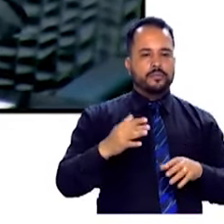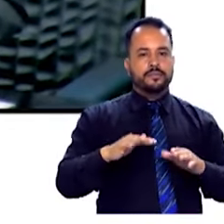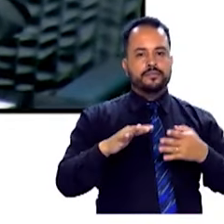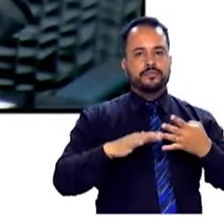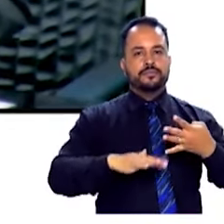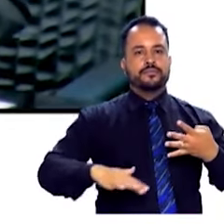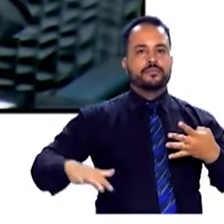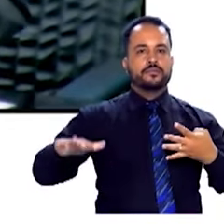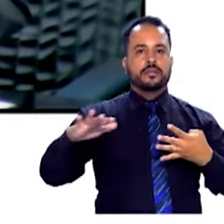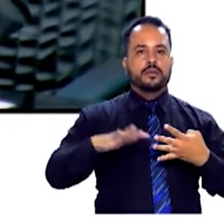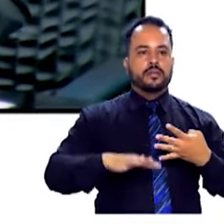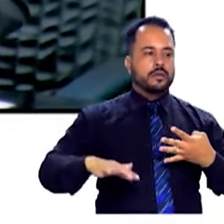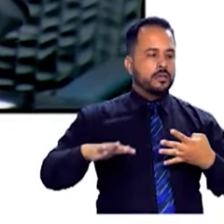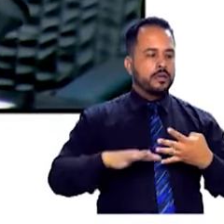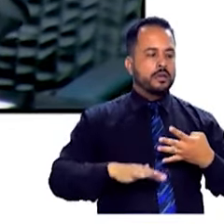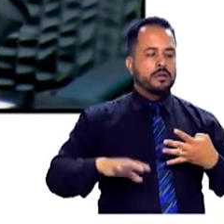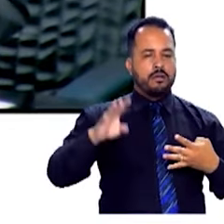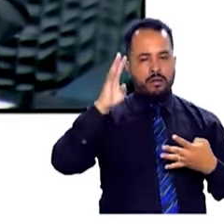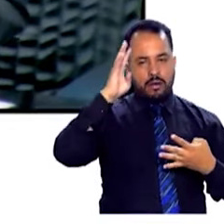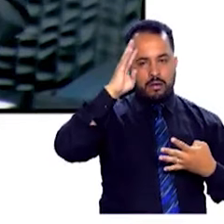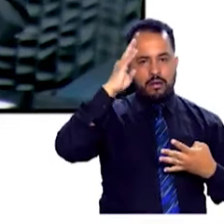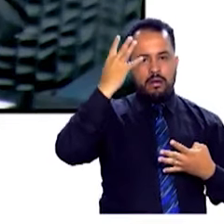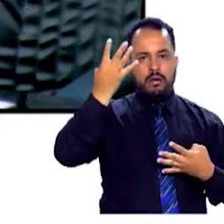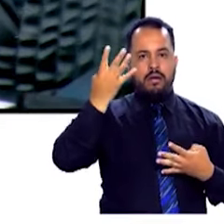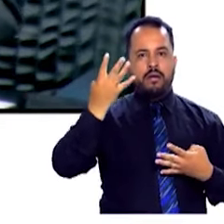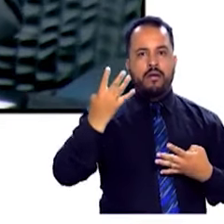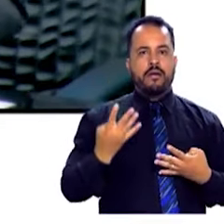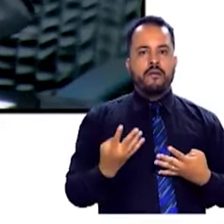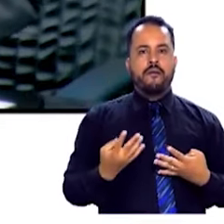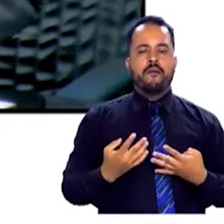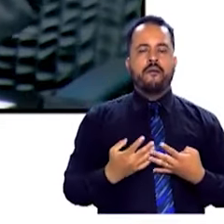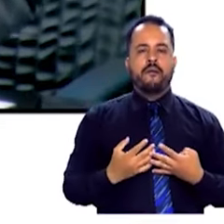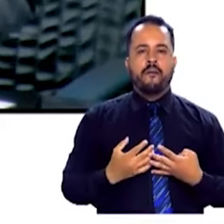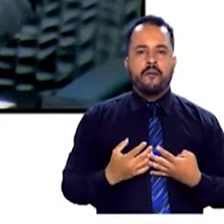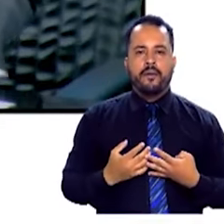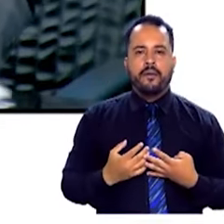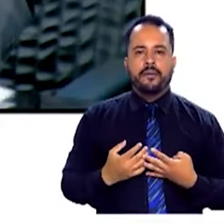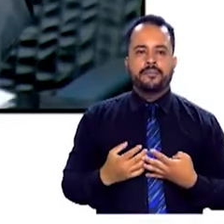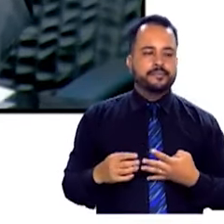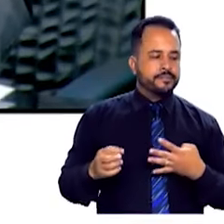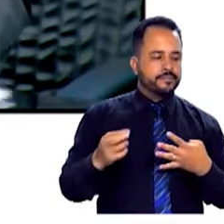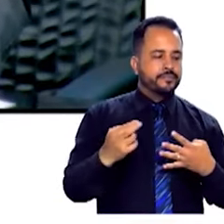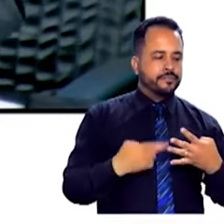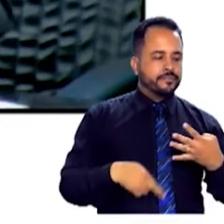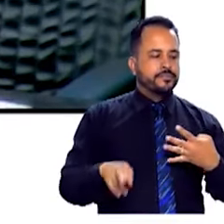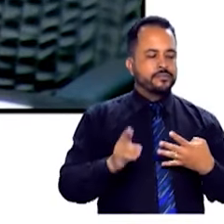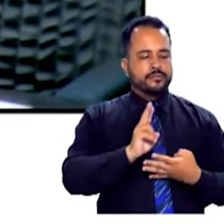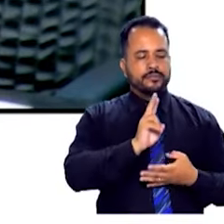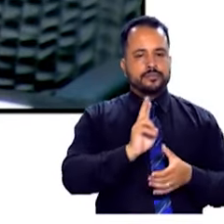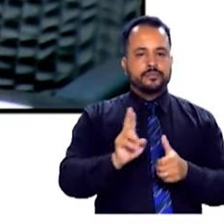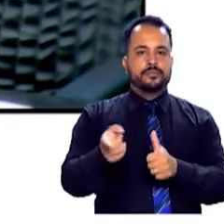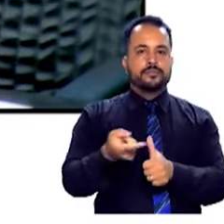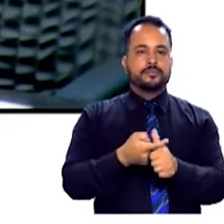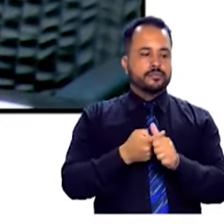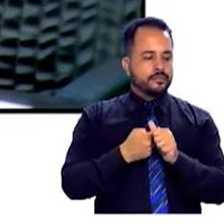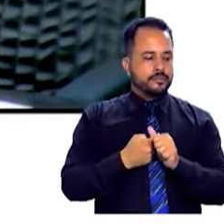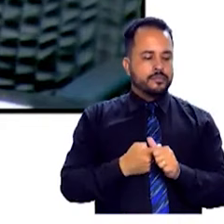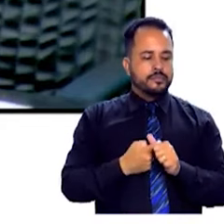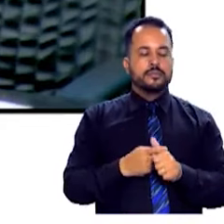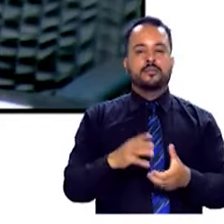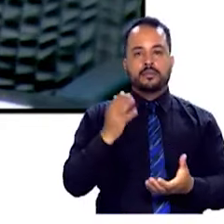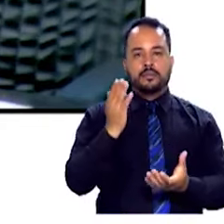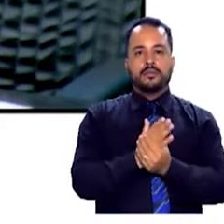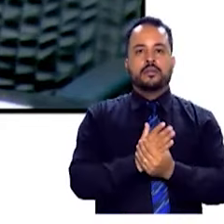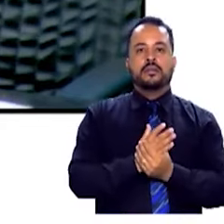institucional se permite atribuição de efeito suspensivo excepcional ao recurso então Eh e segundo alguns autores